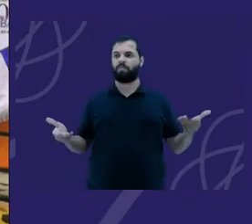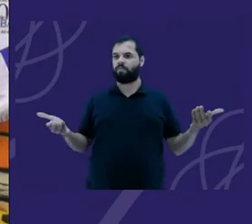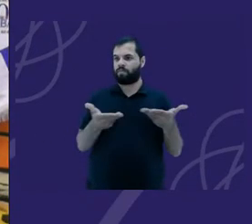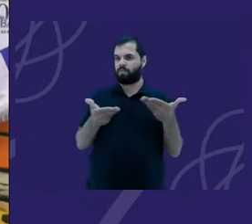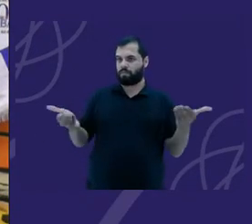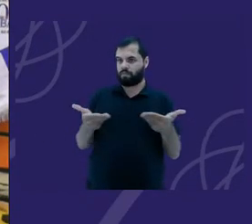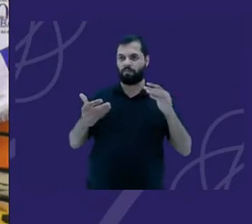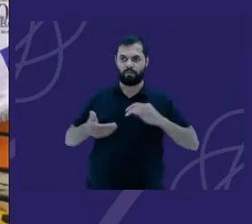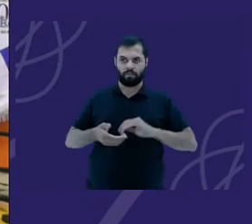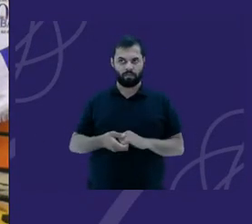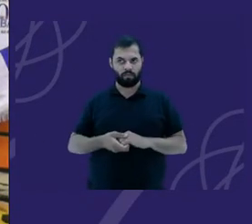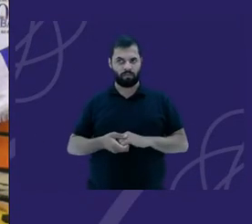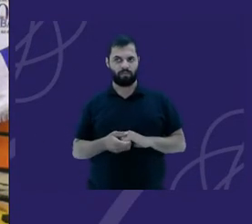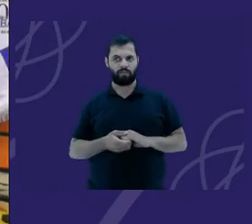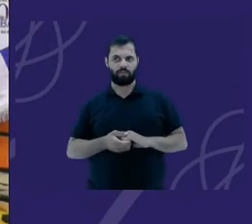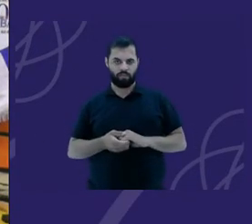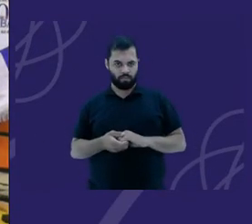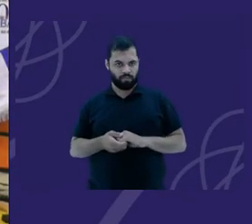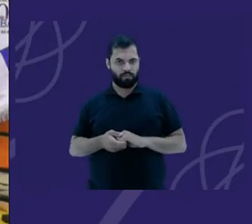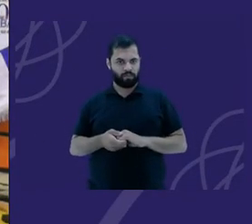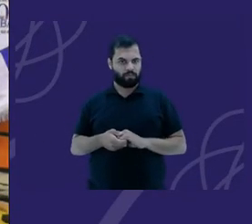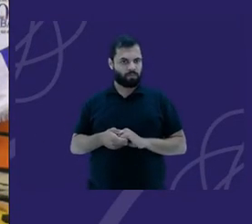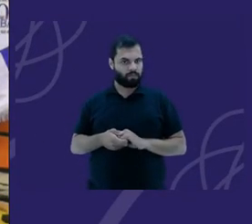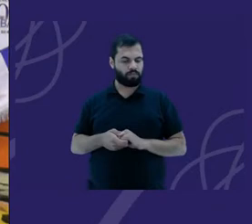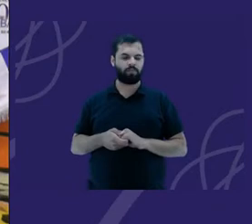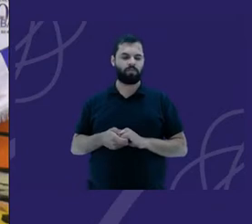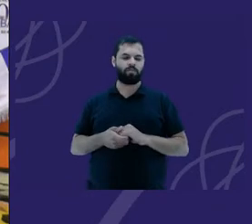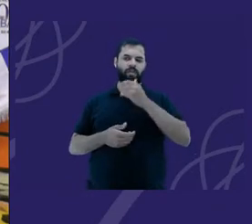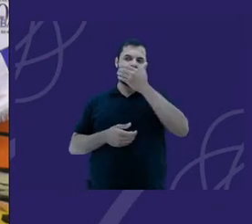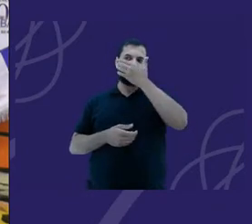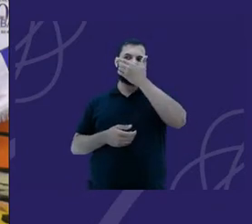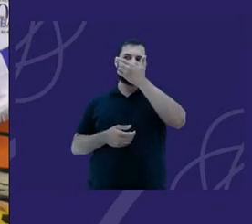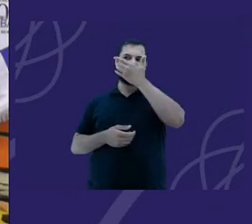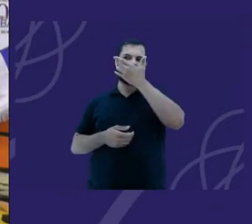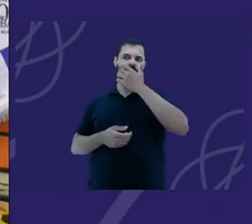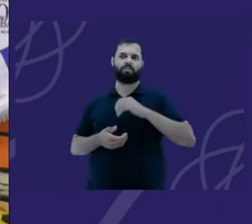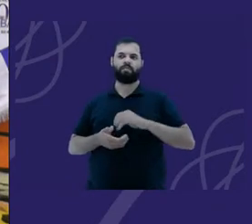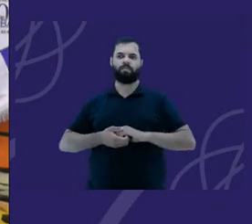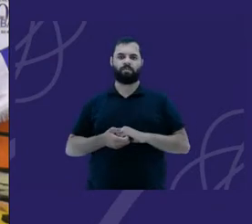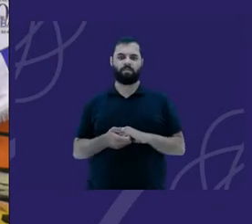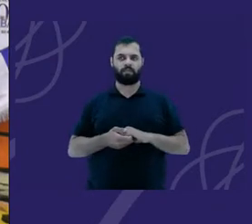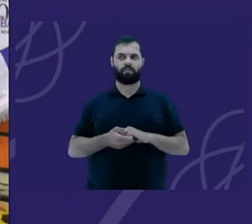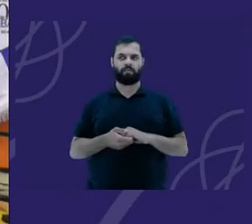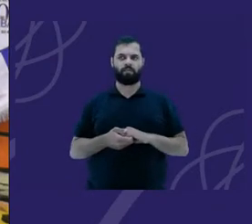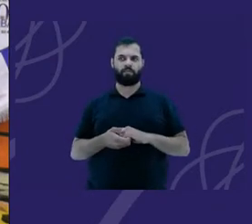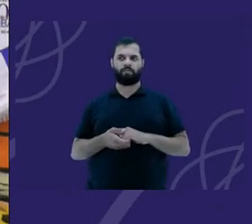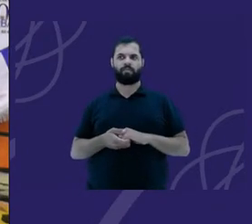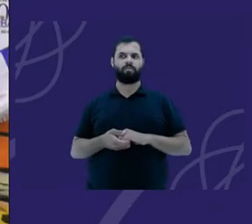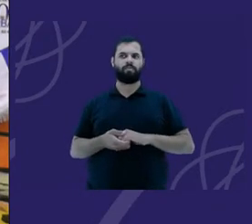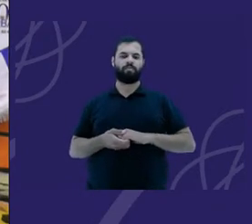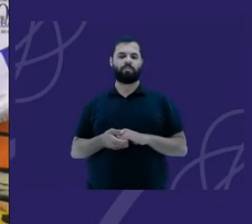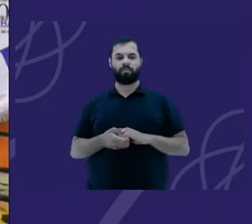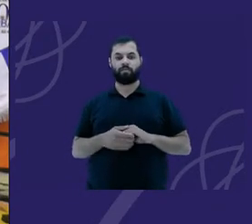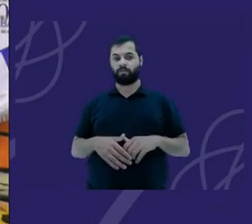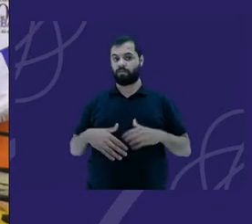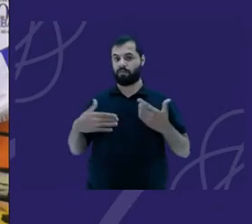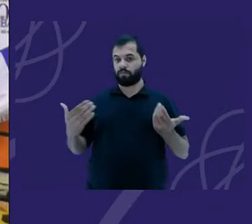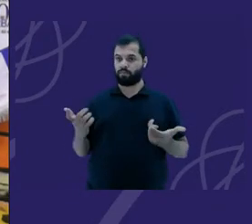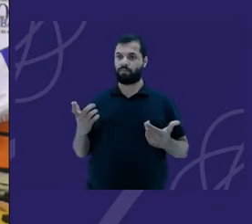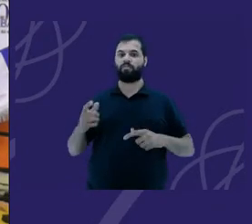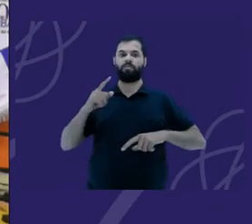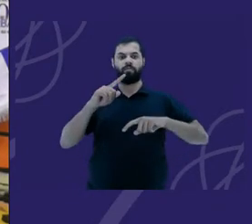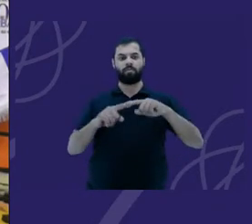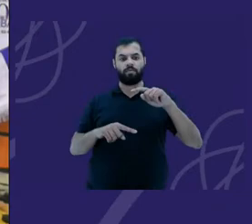semana, né, ela nos traz muita coisa importante, que é essa questão máxima